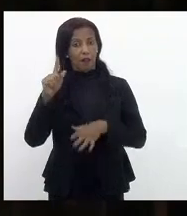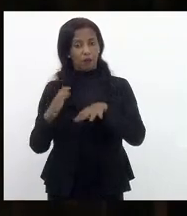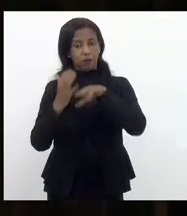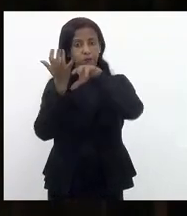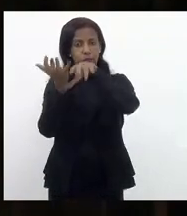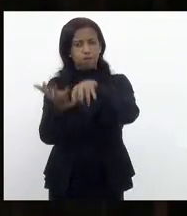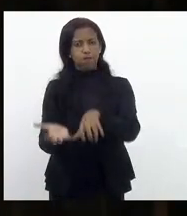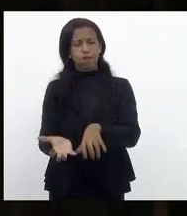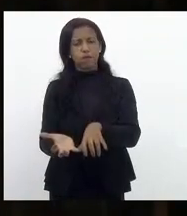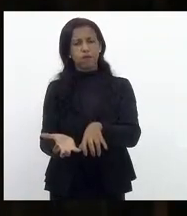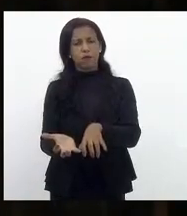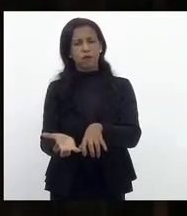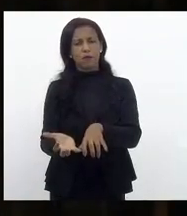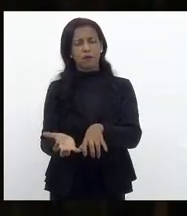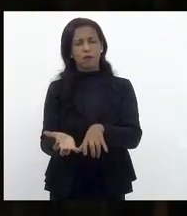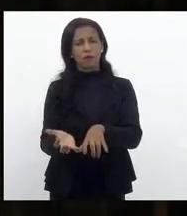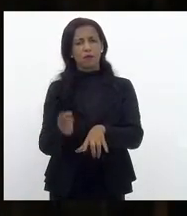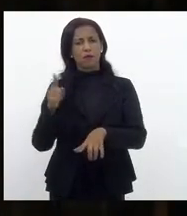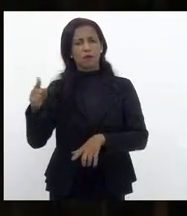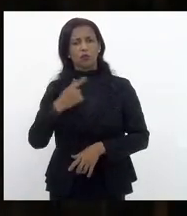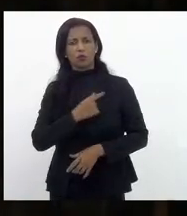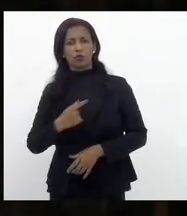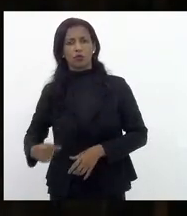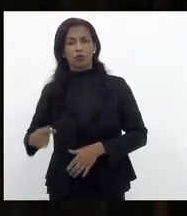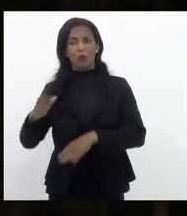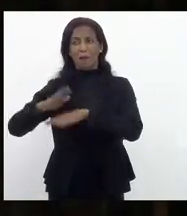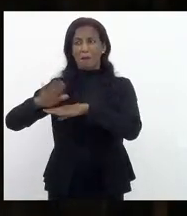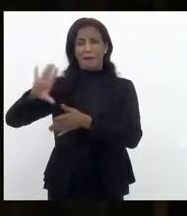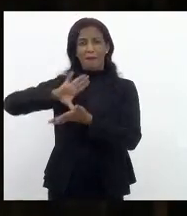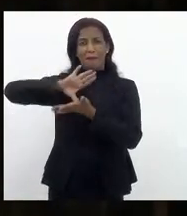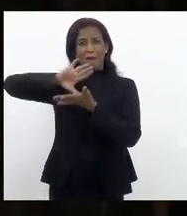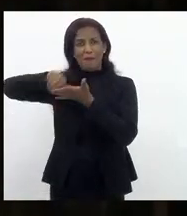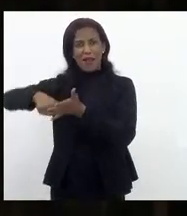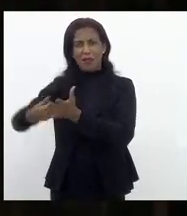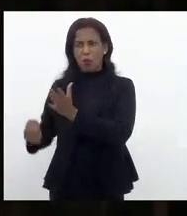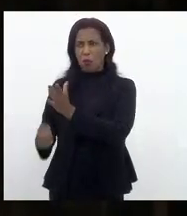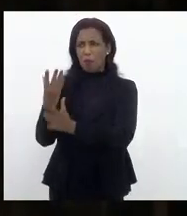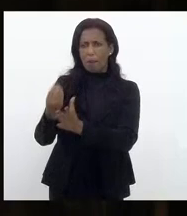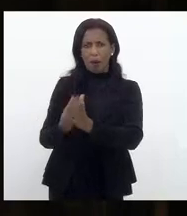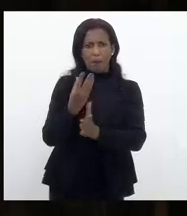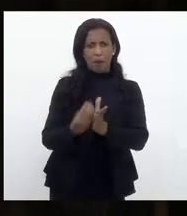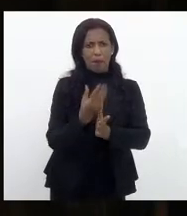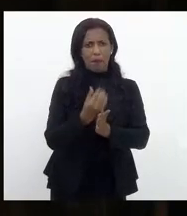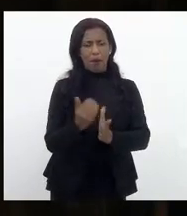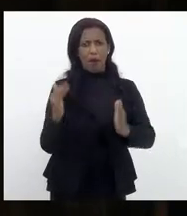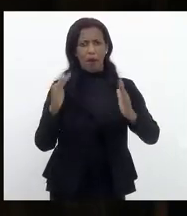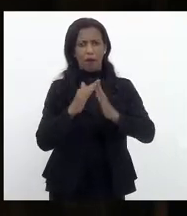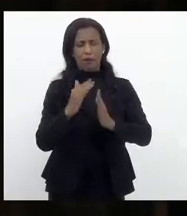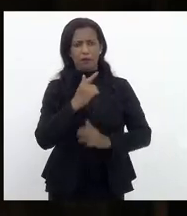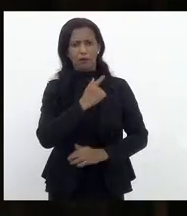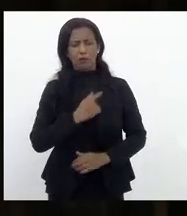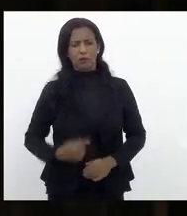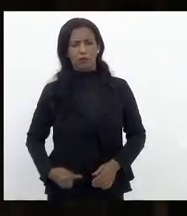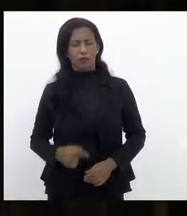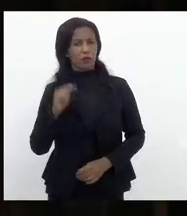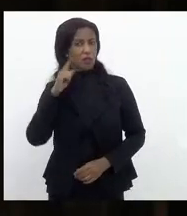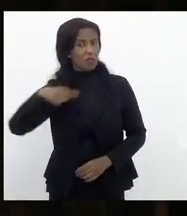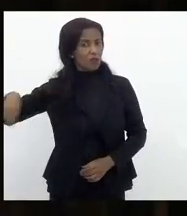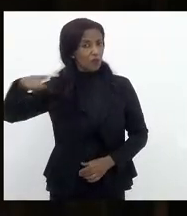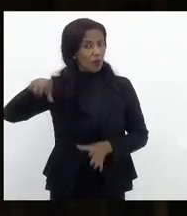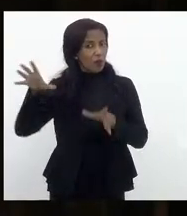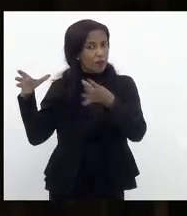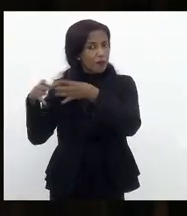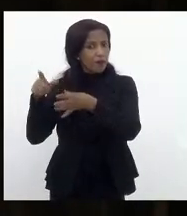central e entre os governos mais ladrões que se instalaram aqui no Palácio Guanabara e que foram